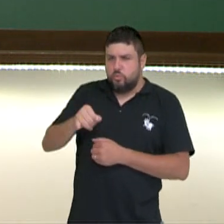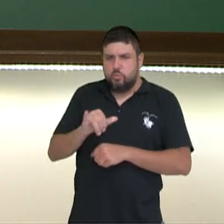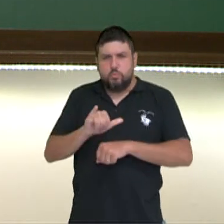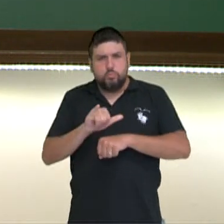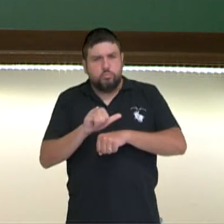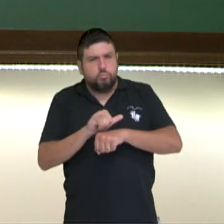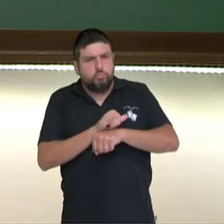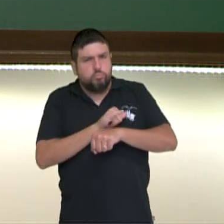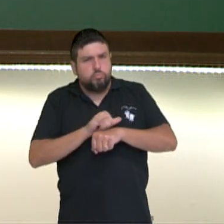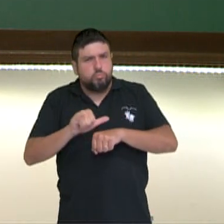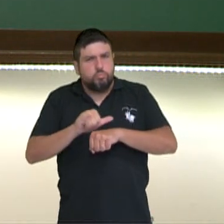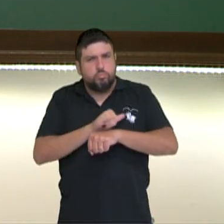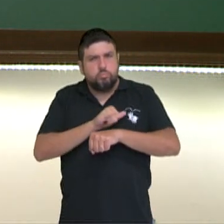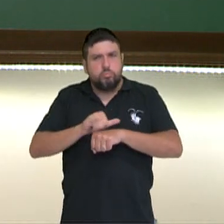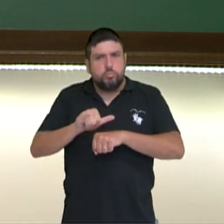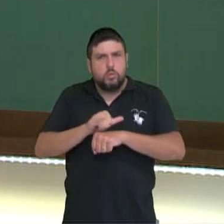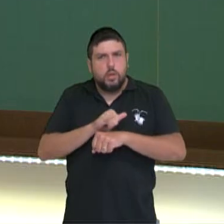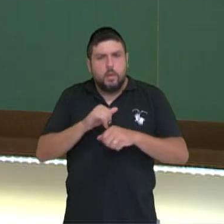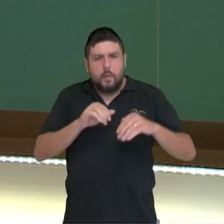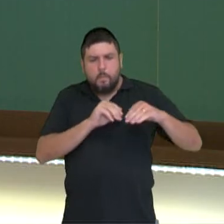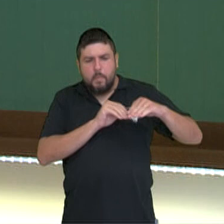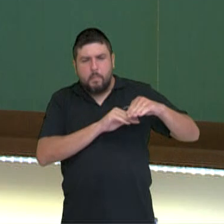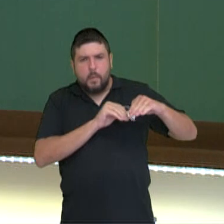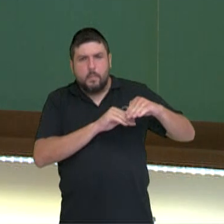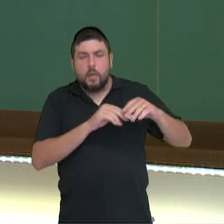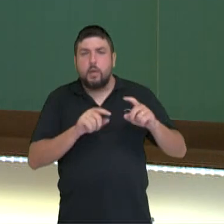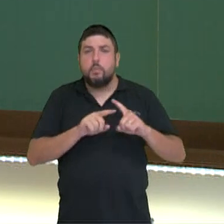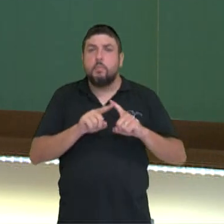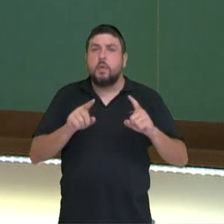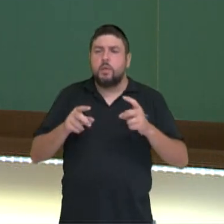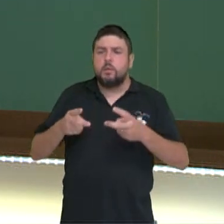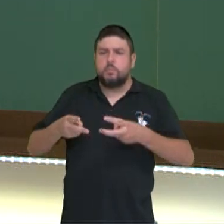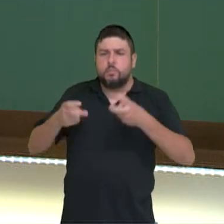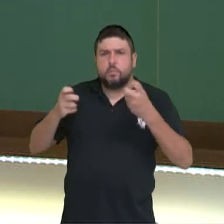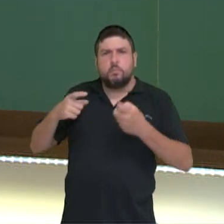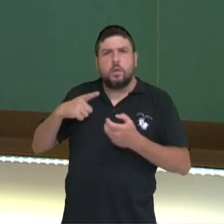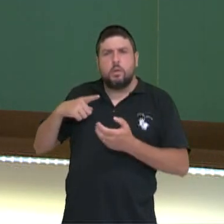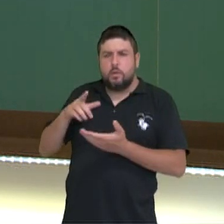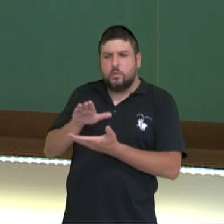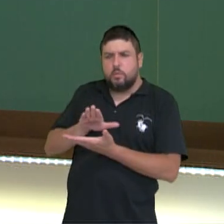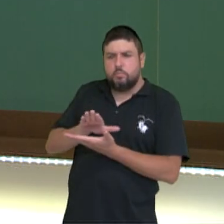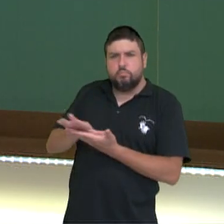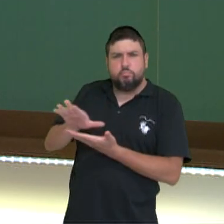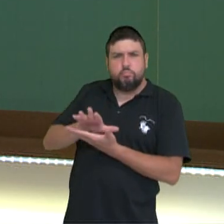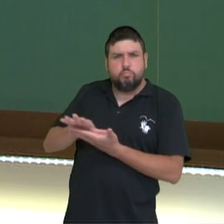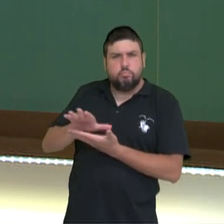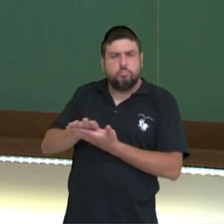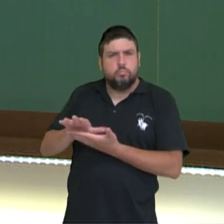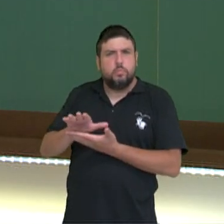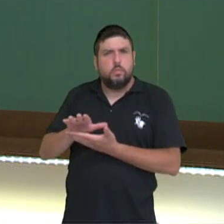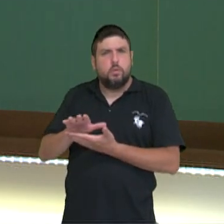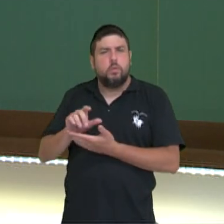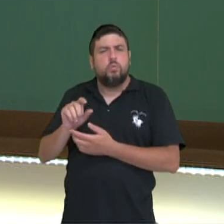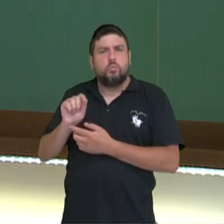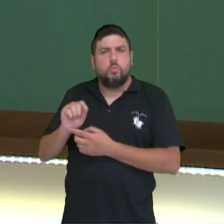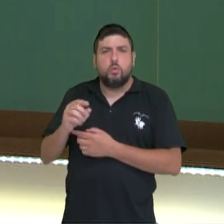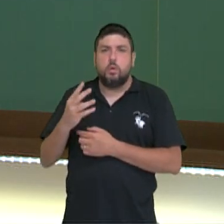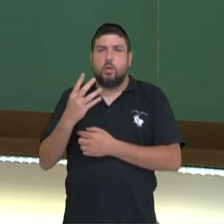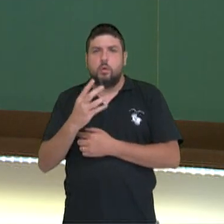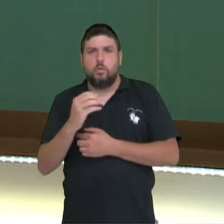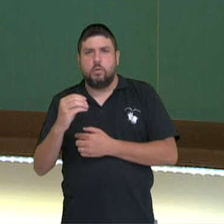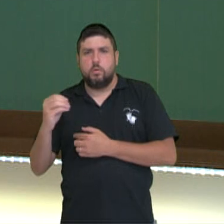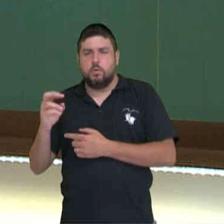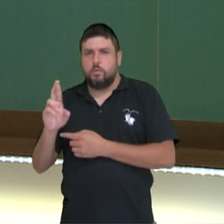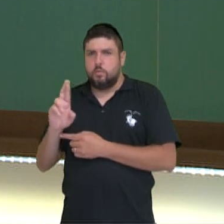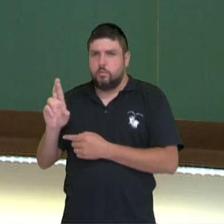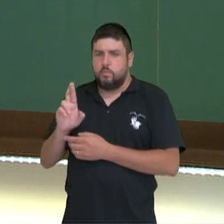dinheiro, Júlia identificou que tem alguns gastos básicos mensais que são no valor de R$ 400. Então ela gasta